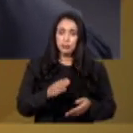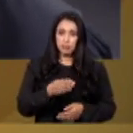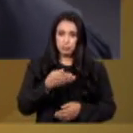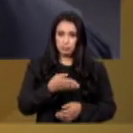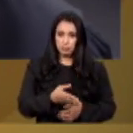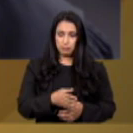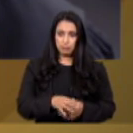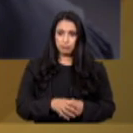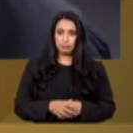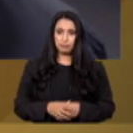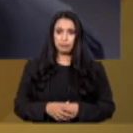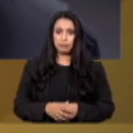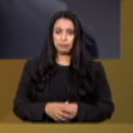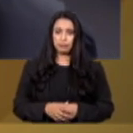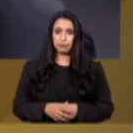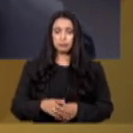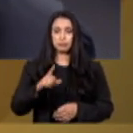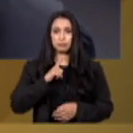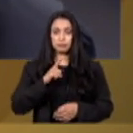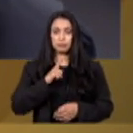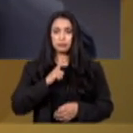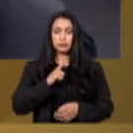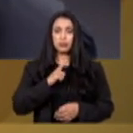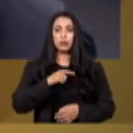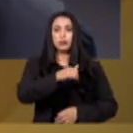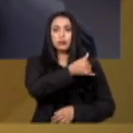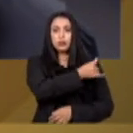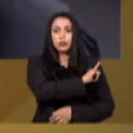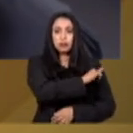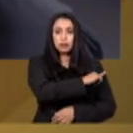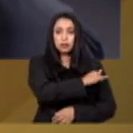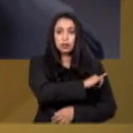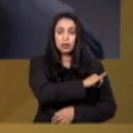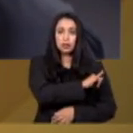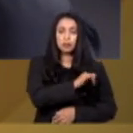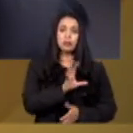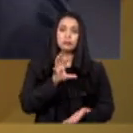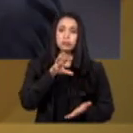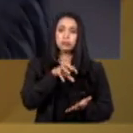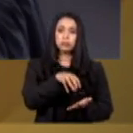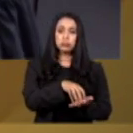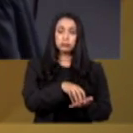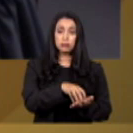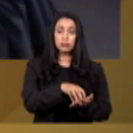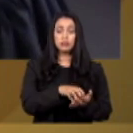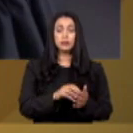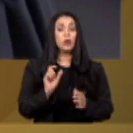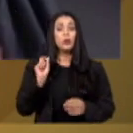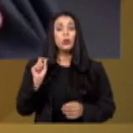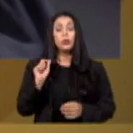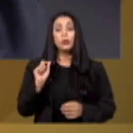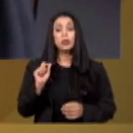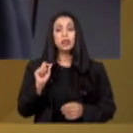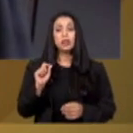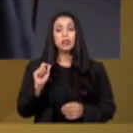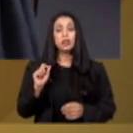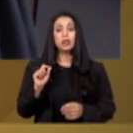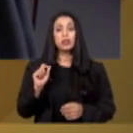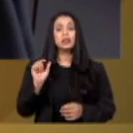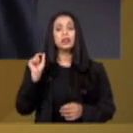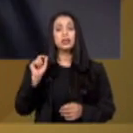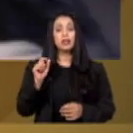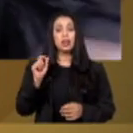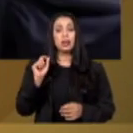comperj complexo petroquímico do rio de janeiro ponto central e tal causa ea